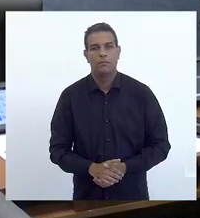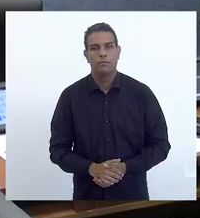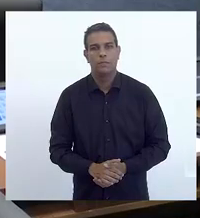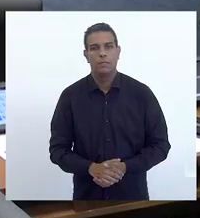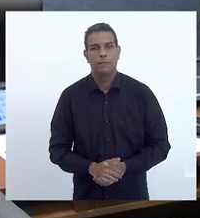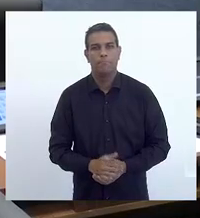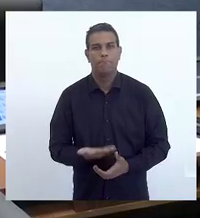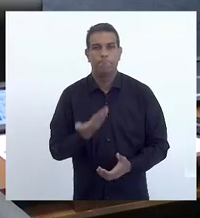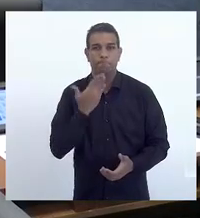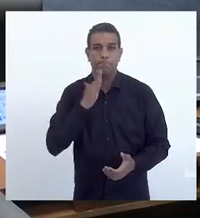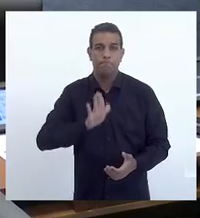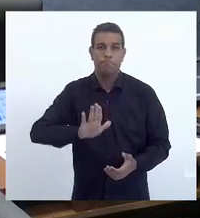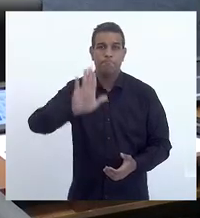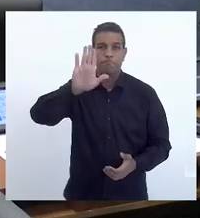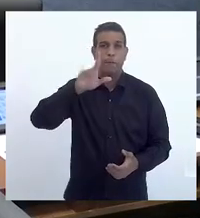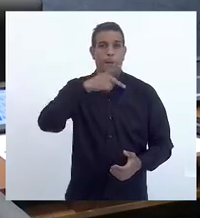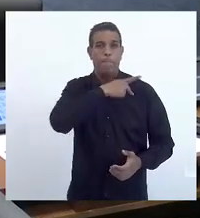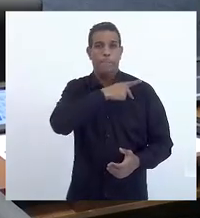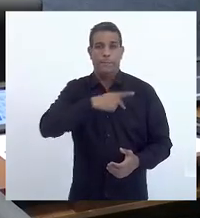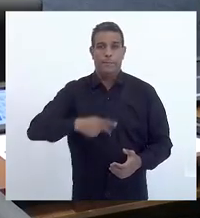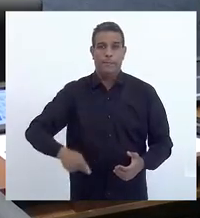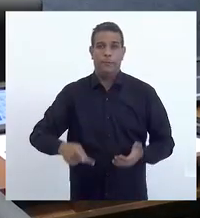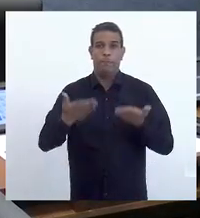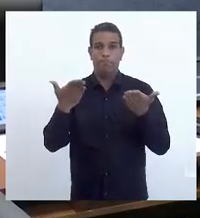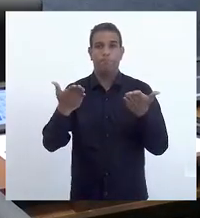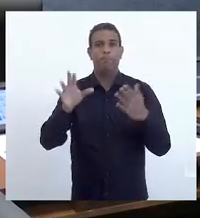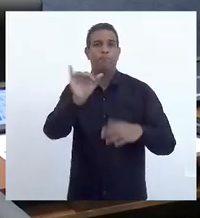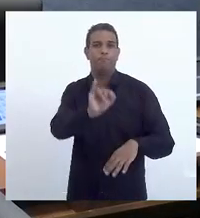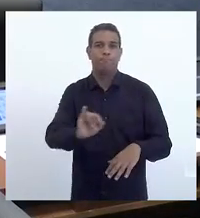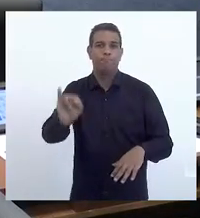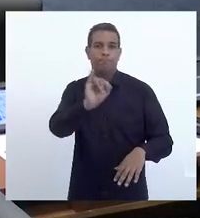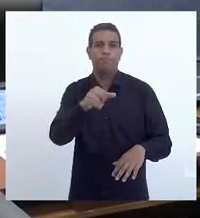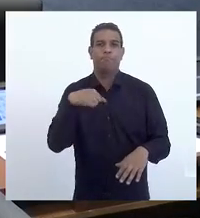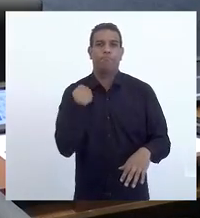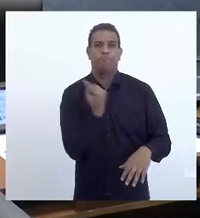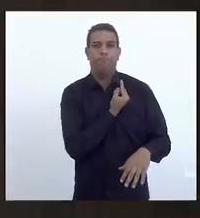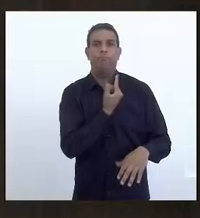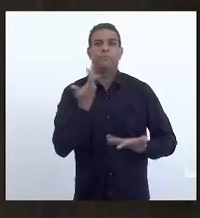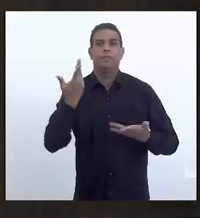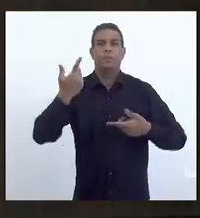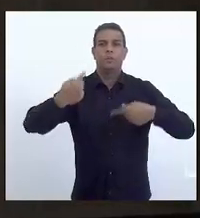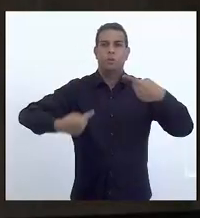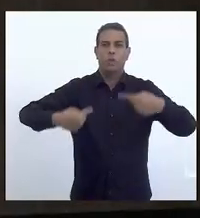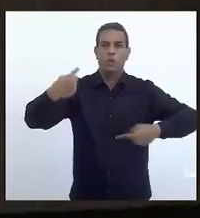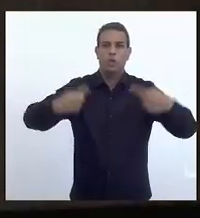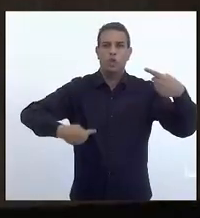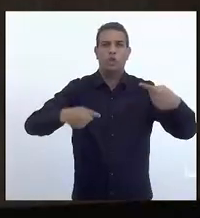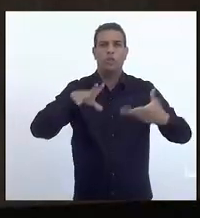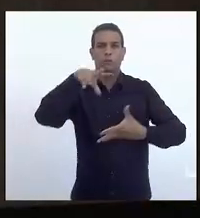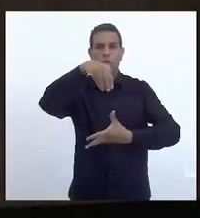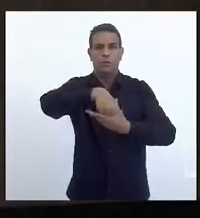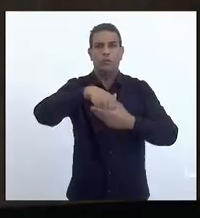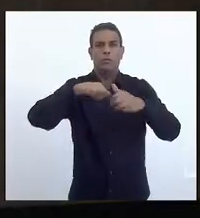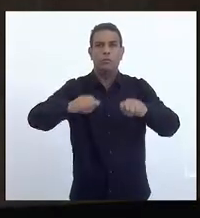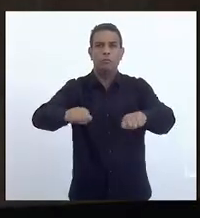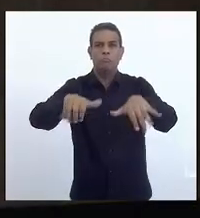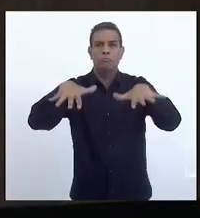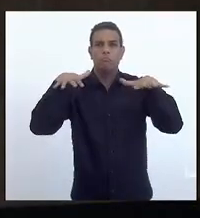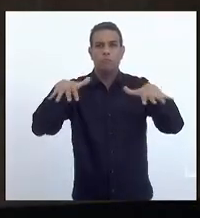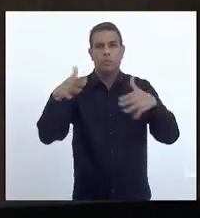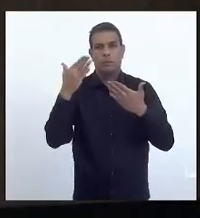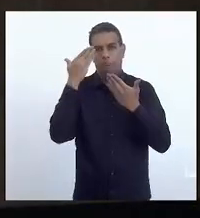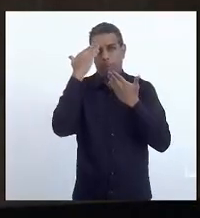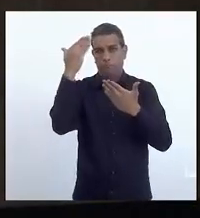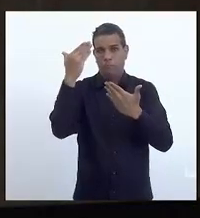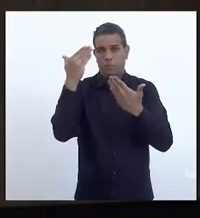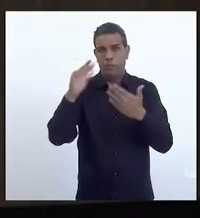quero rapidamente dizer da importância desse projeto, que foi muito discutido aqui em plenário. Agradecer ao